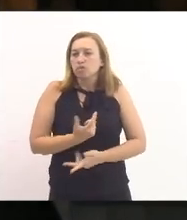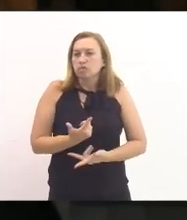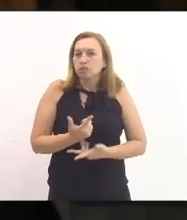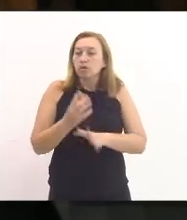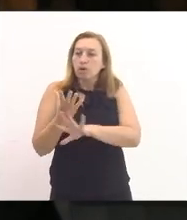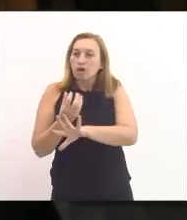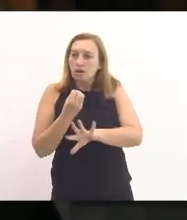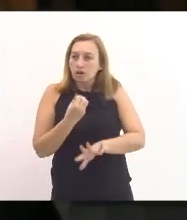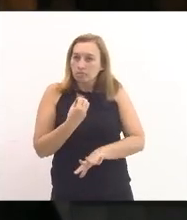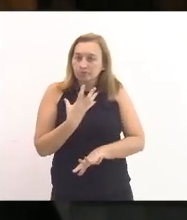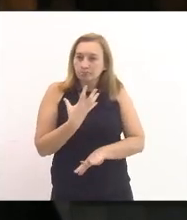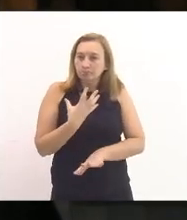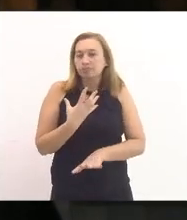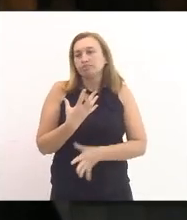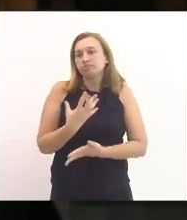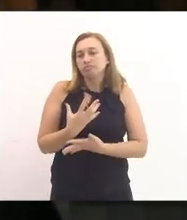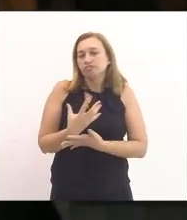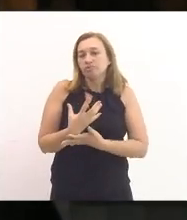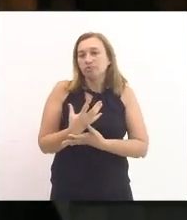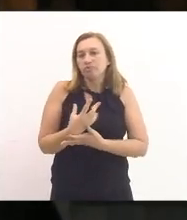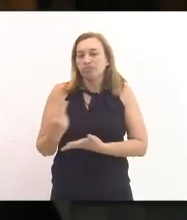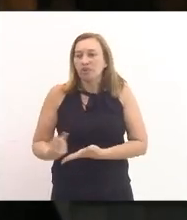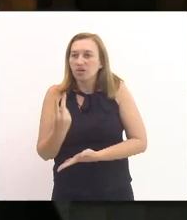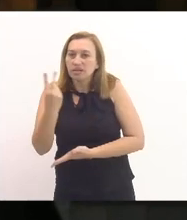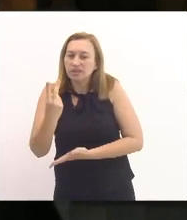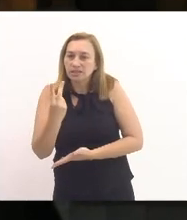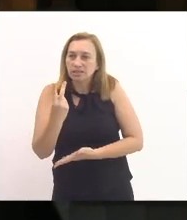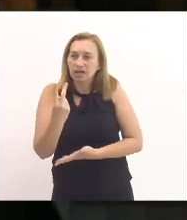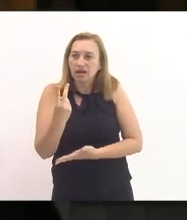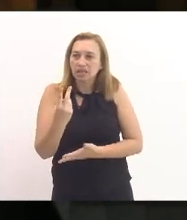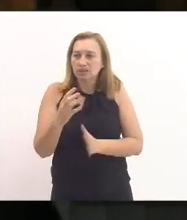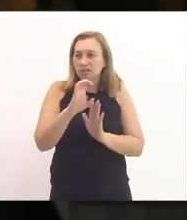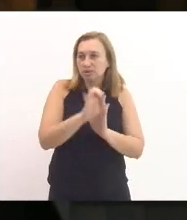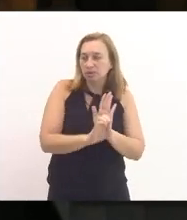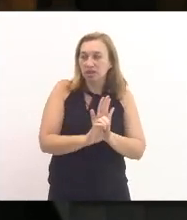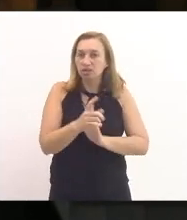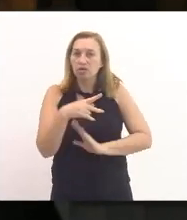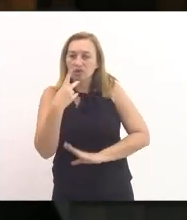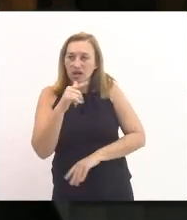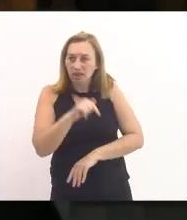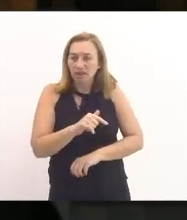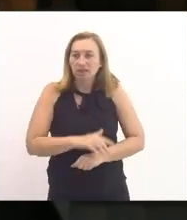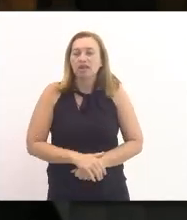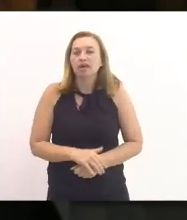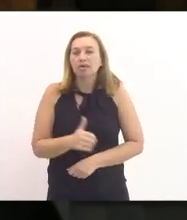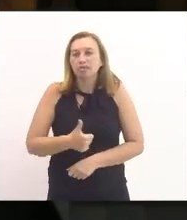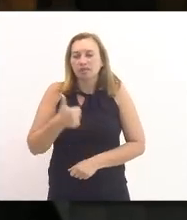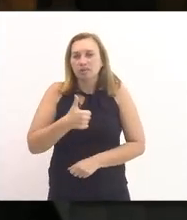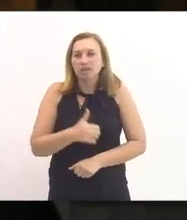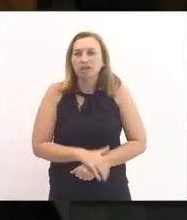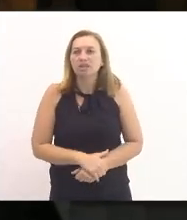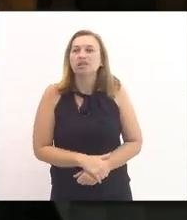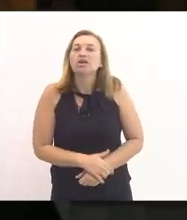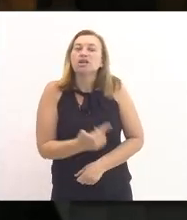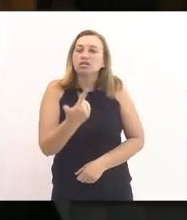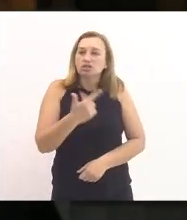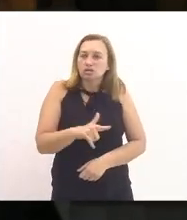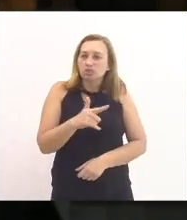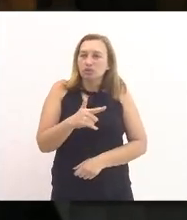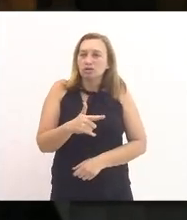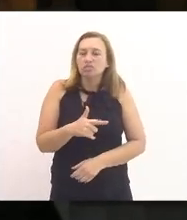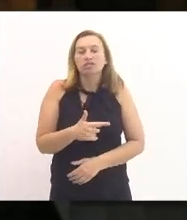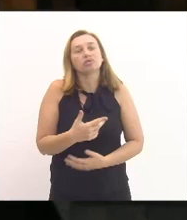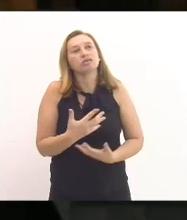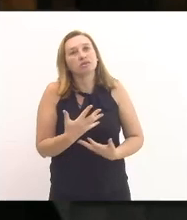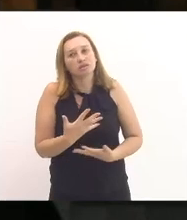se fossem contempladas ou uma outra emenda que vou citar aqui primeira delas mais uma vez do nosso